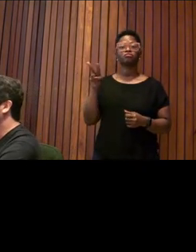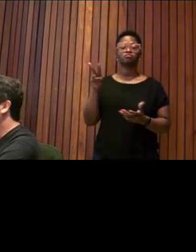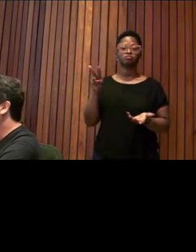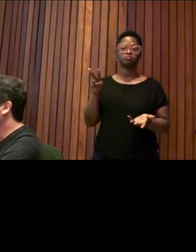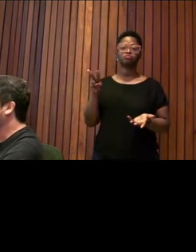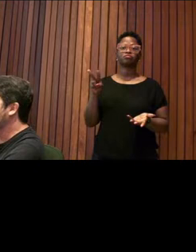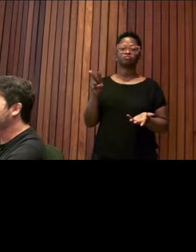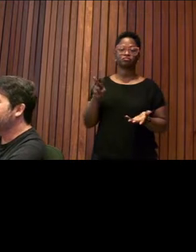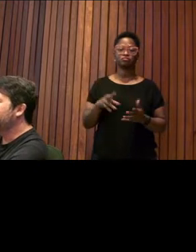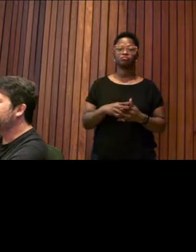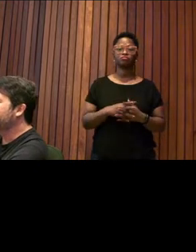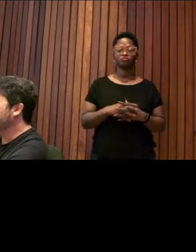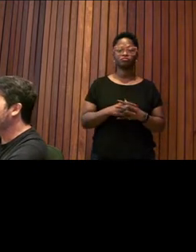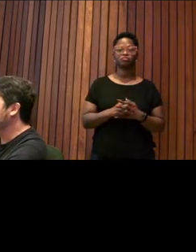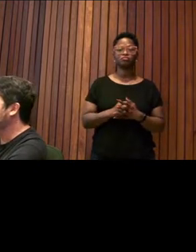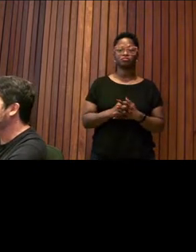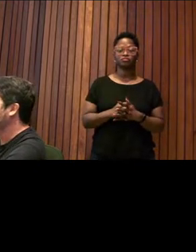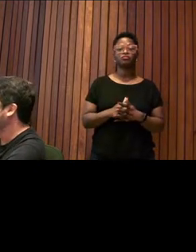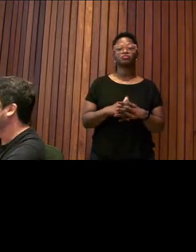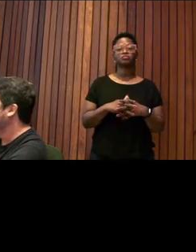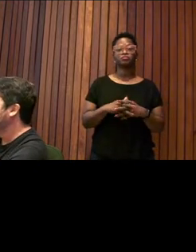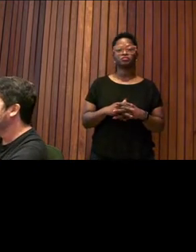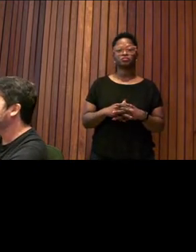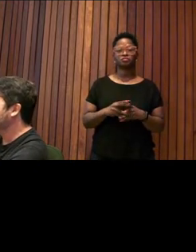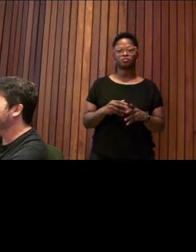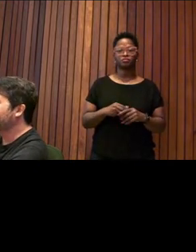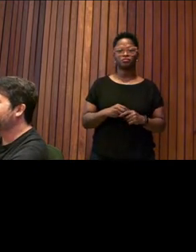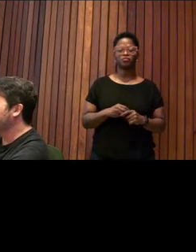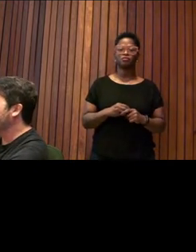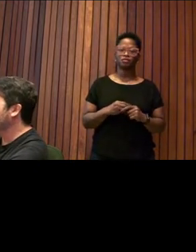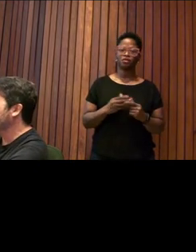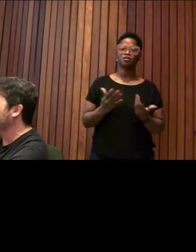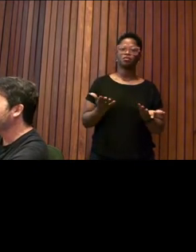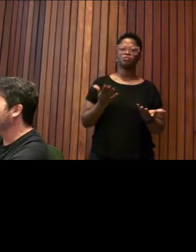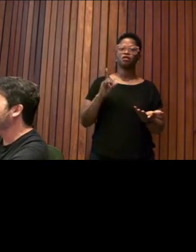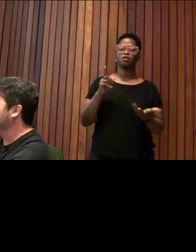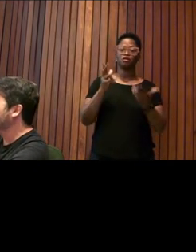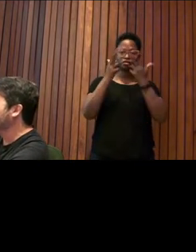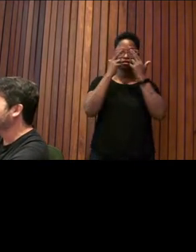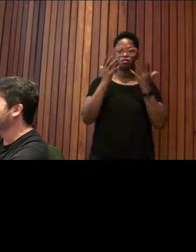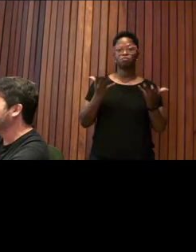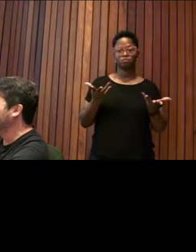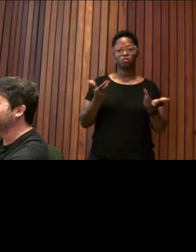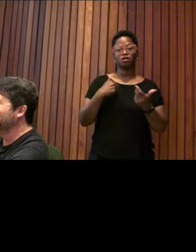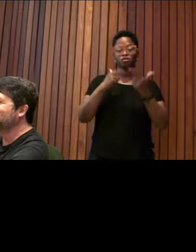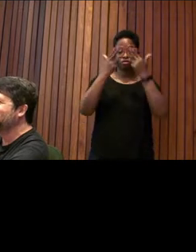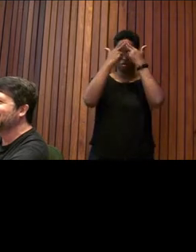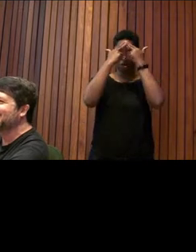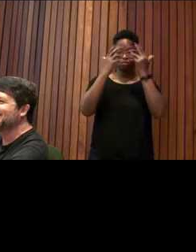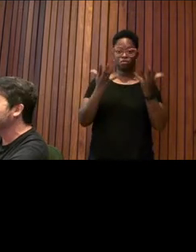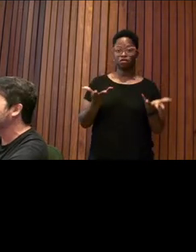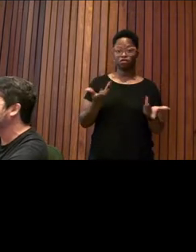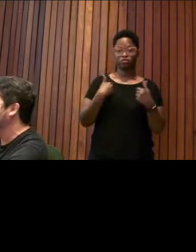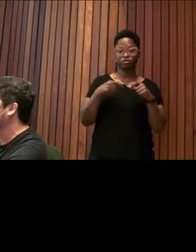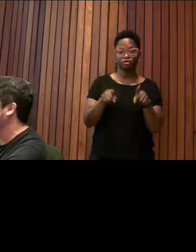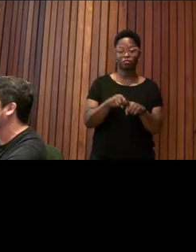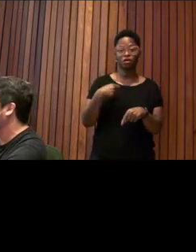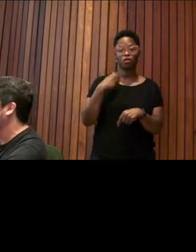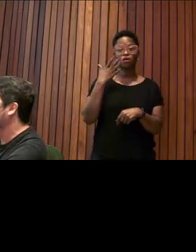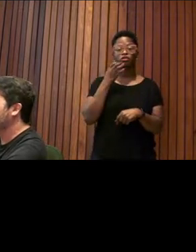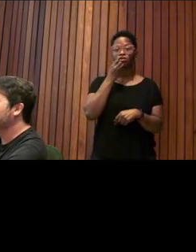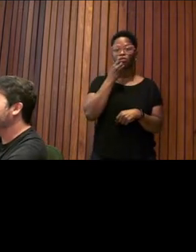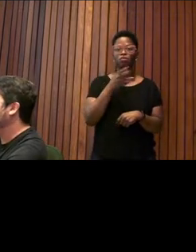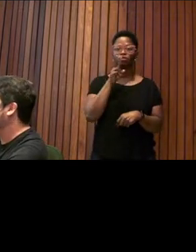uma merda. Mas é um trauma. Mas é um trauma maravilhoso, né? Também. Assim, eu acho que é tão